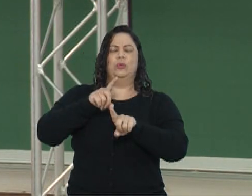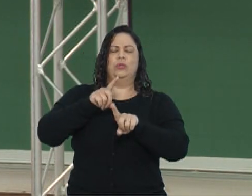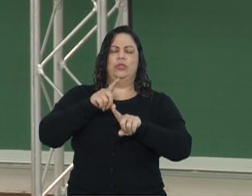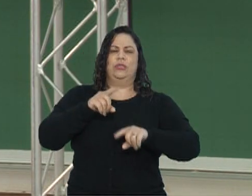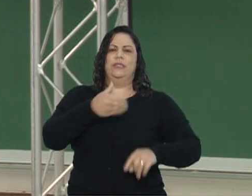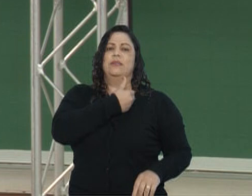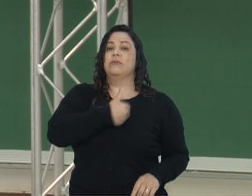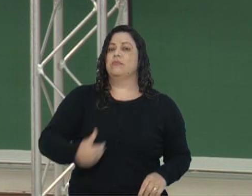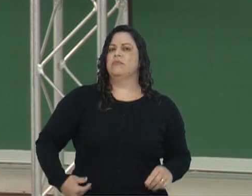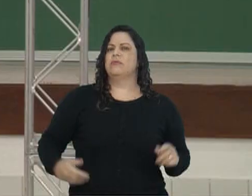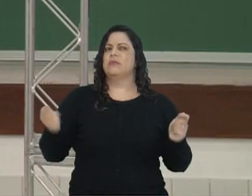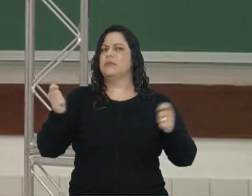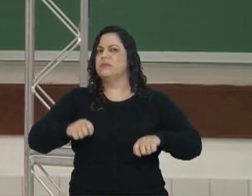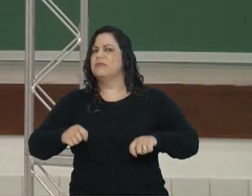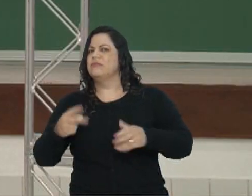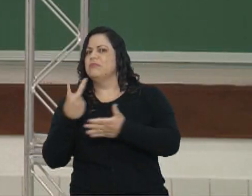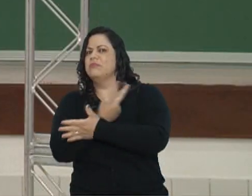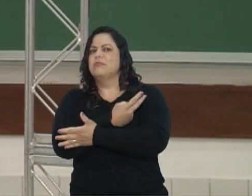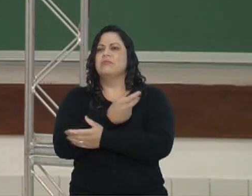errada?